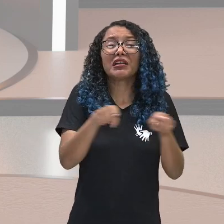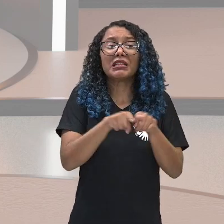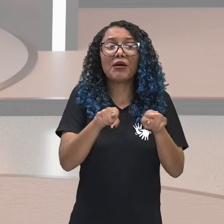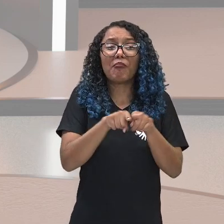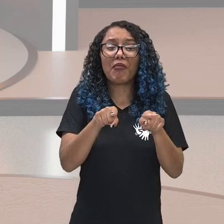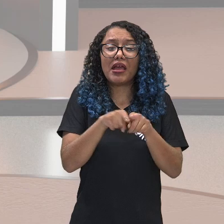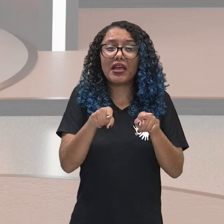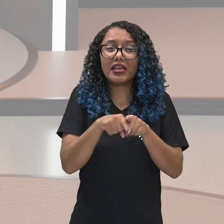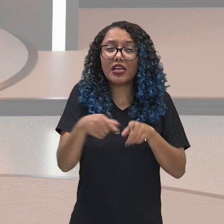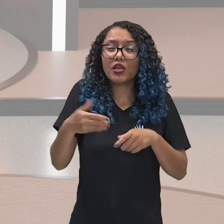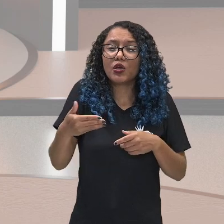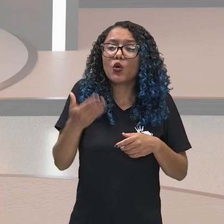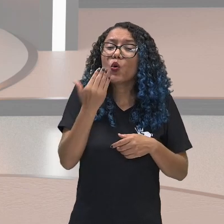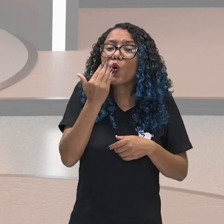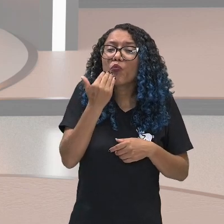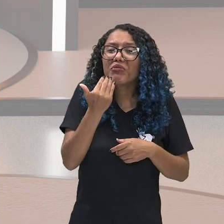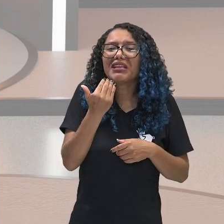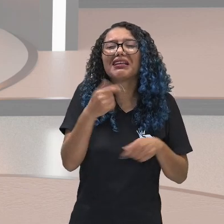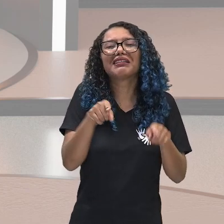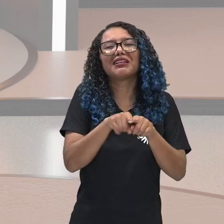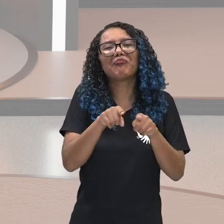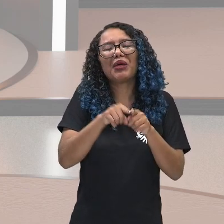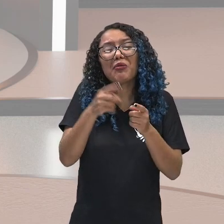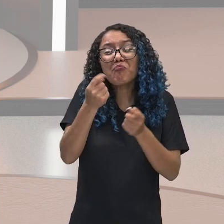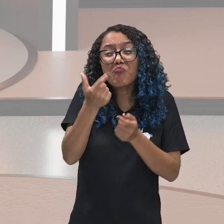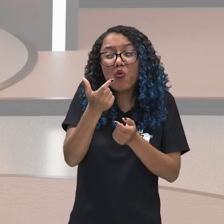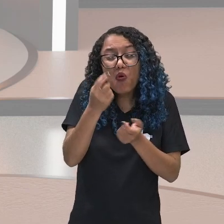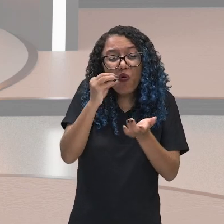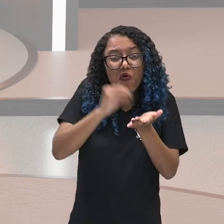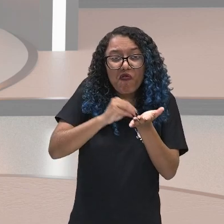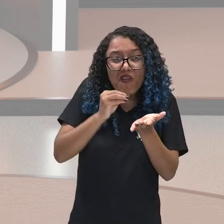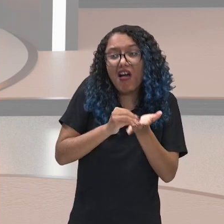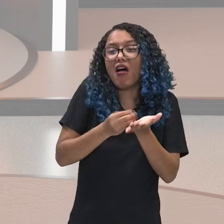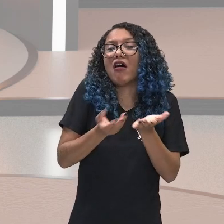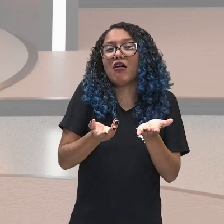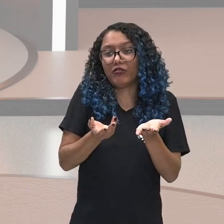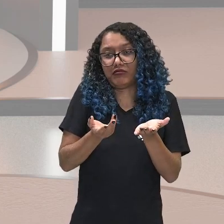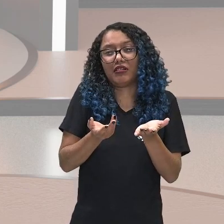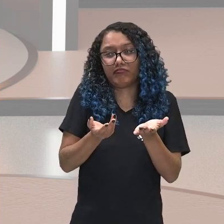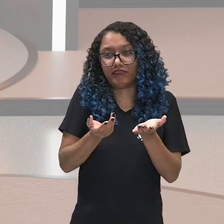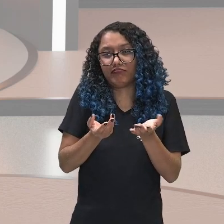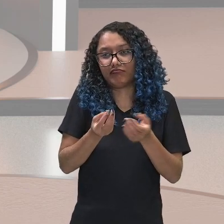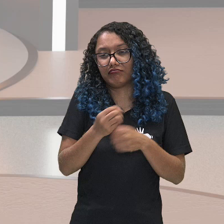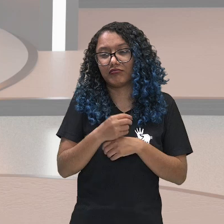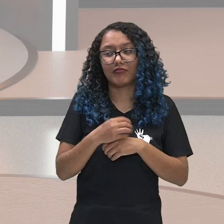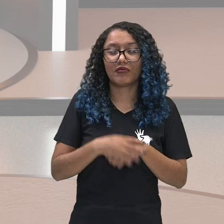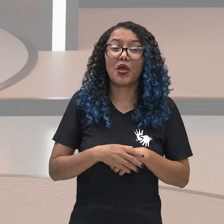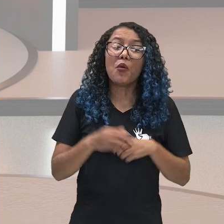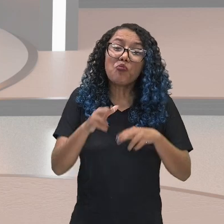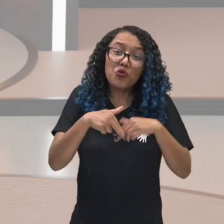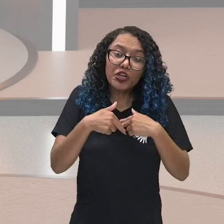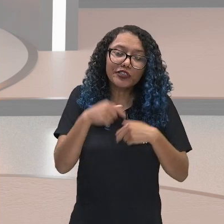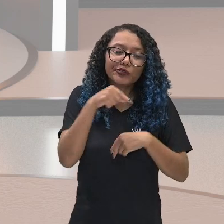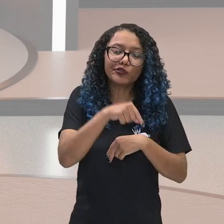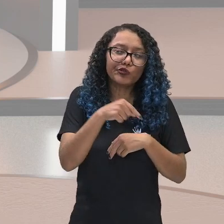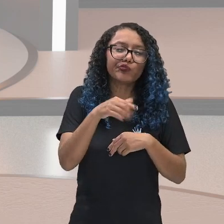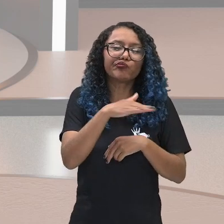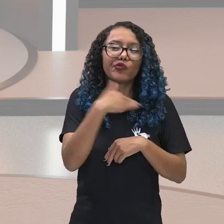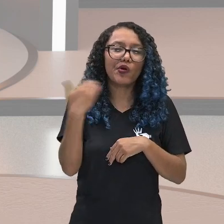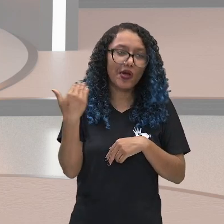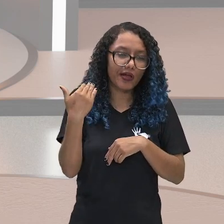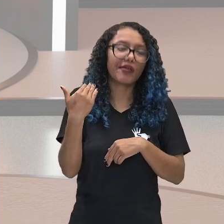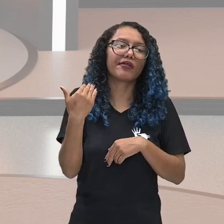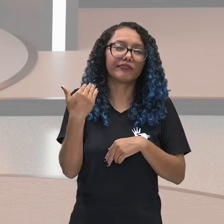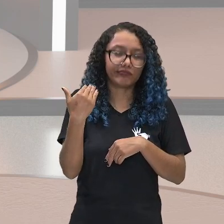alimentados, então, muito mal pelos seus donos. Então, o que acontece? eles morriam muito antes de completar,